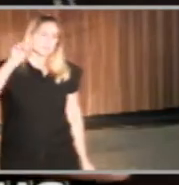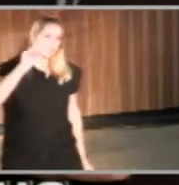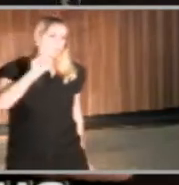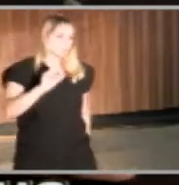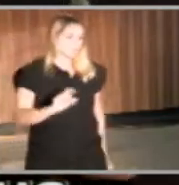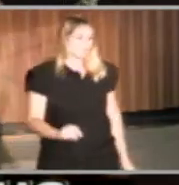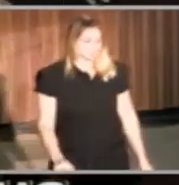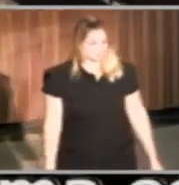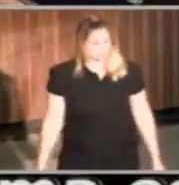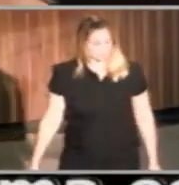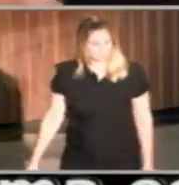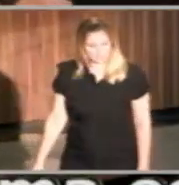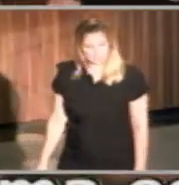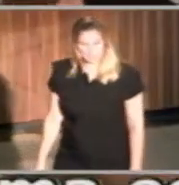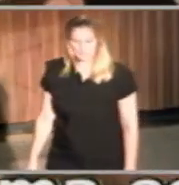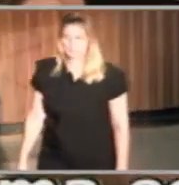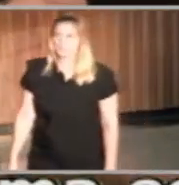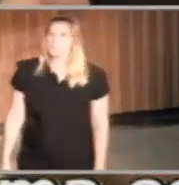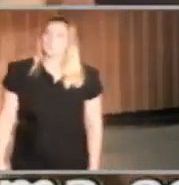Deus.